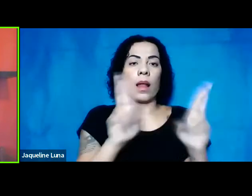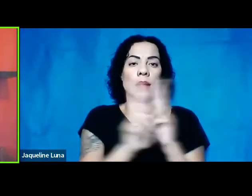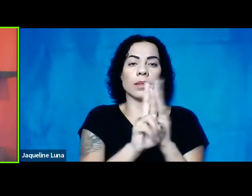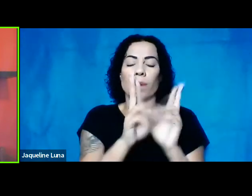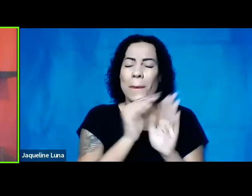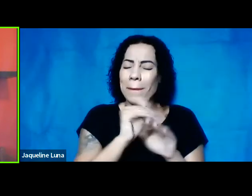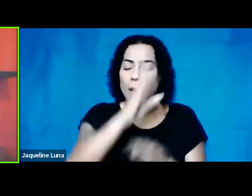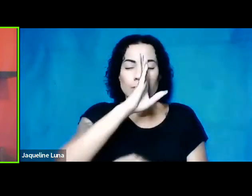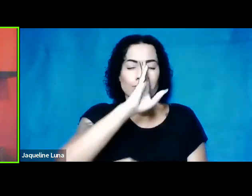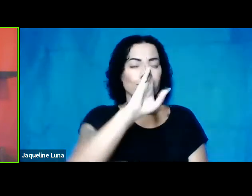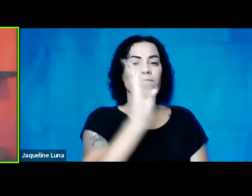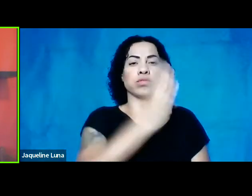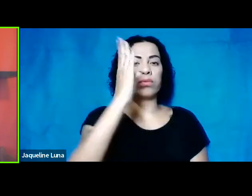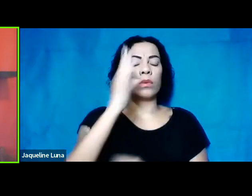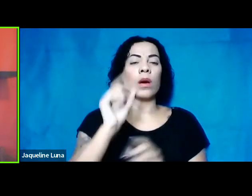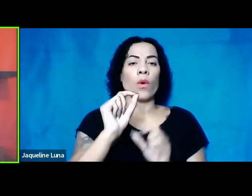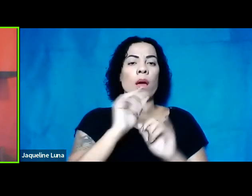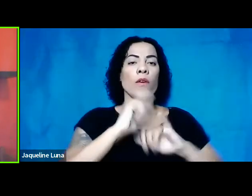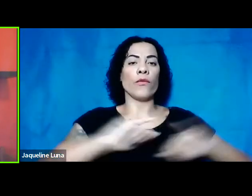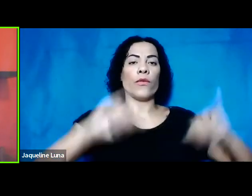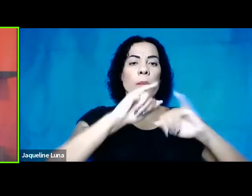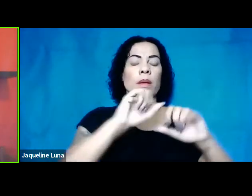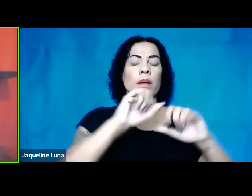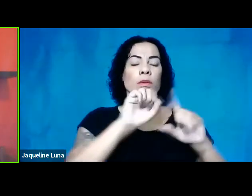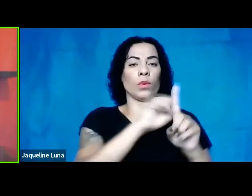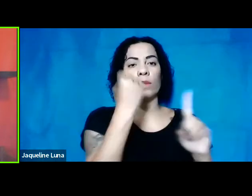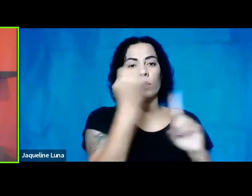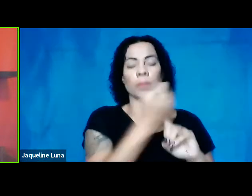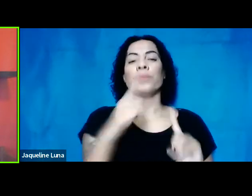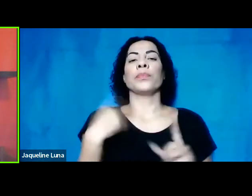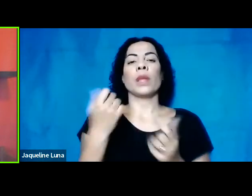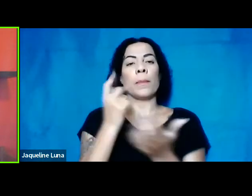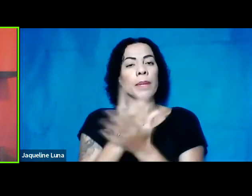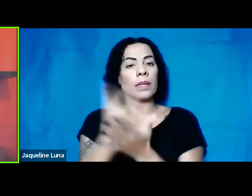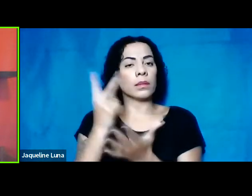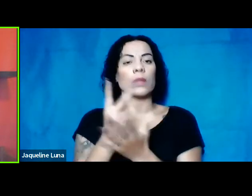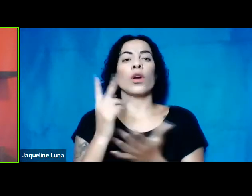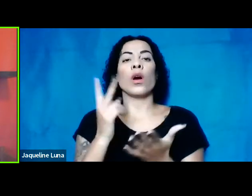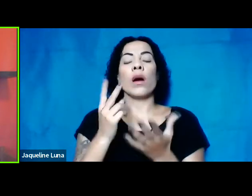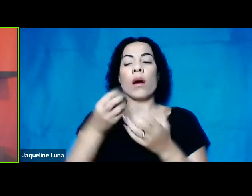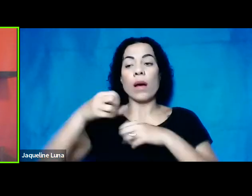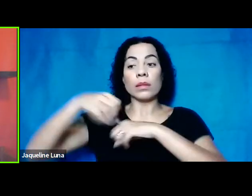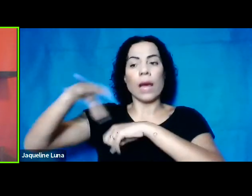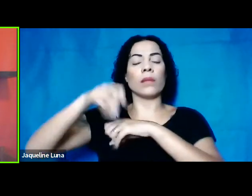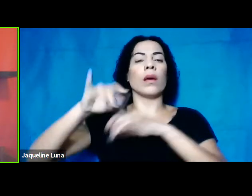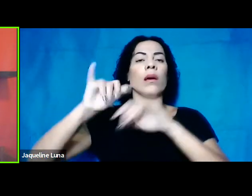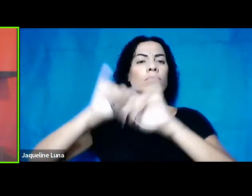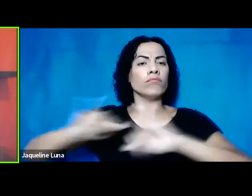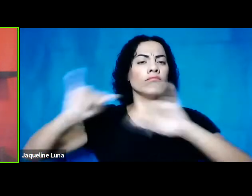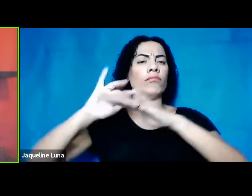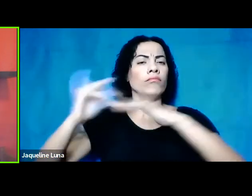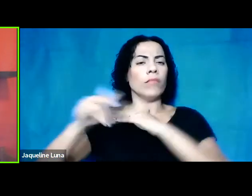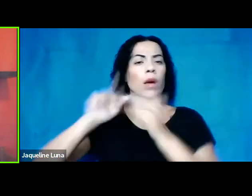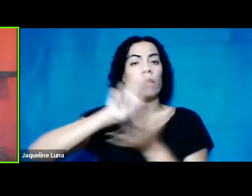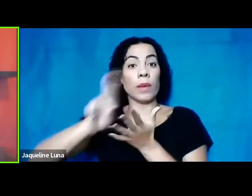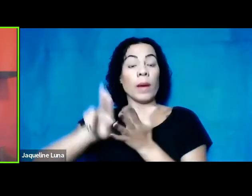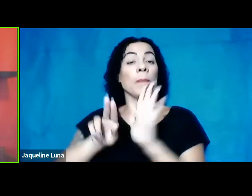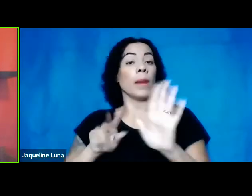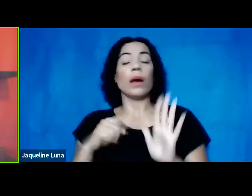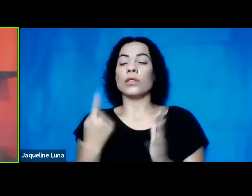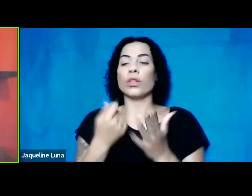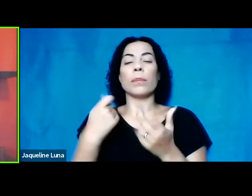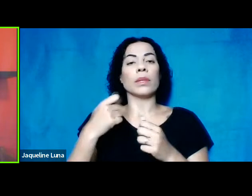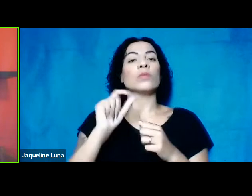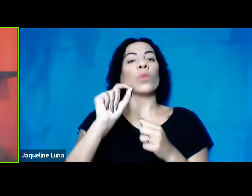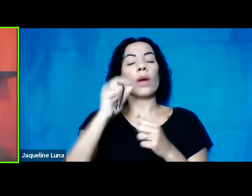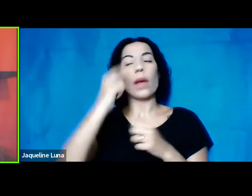com a sociedade. A gente precisa continuar fazendo isso, sendo fonte para a imprensa, mas a gente precisa aproximar a produção, a nossa produção de conteúdo, a forma